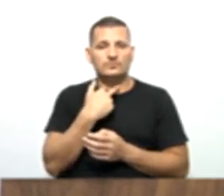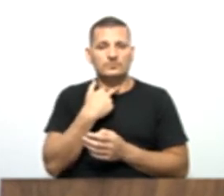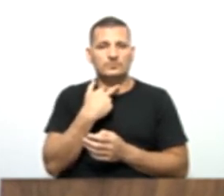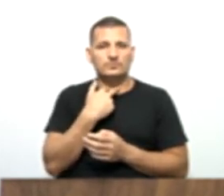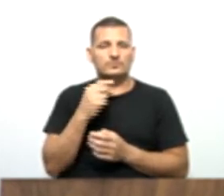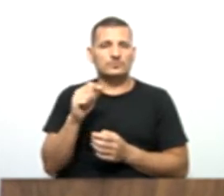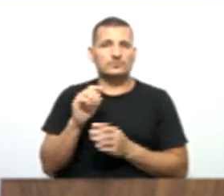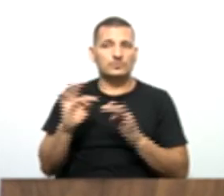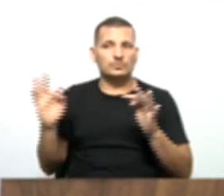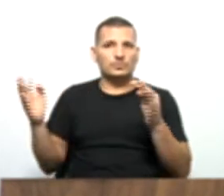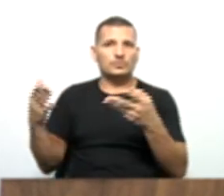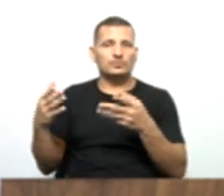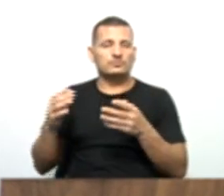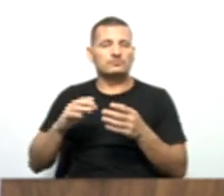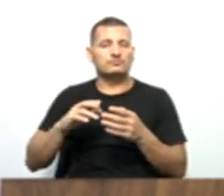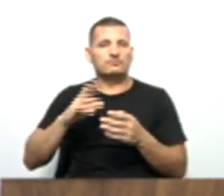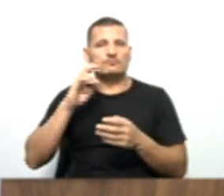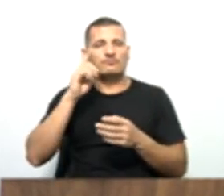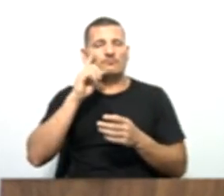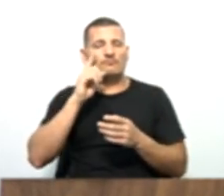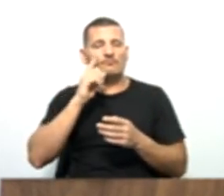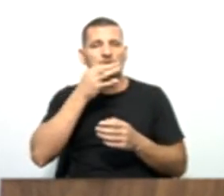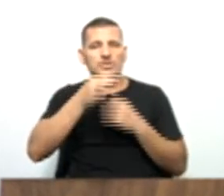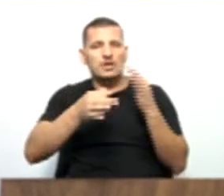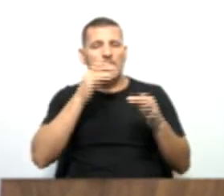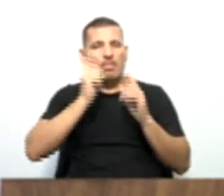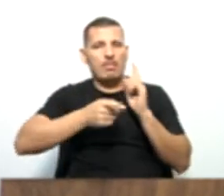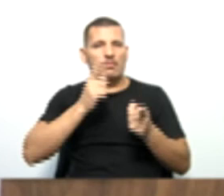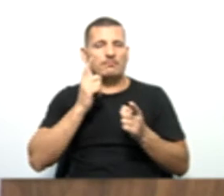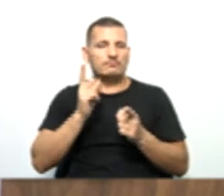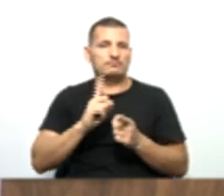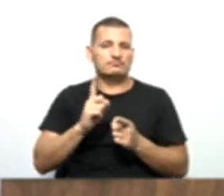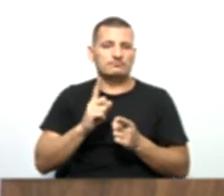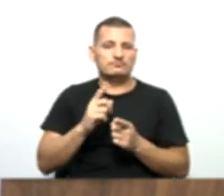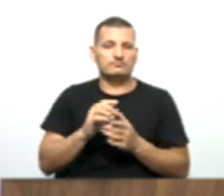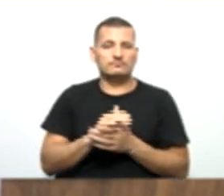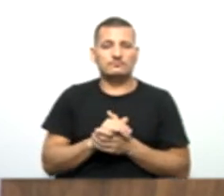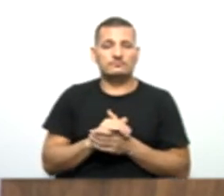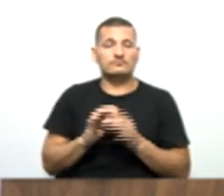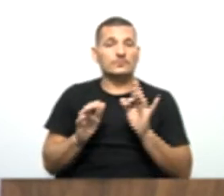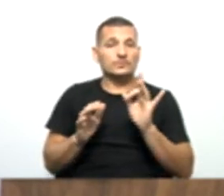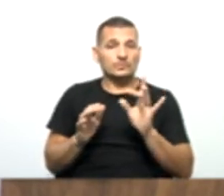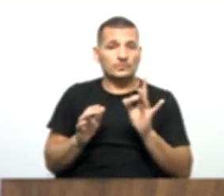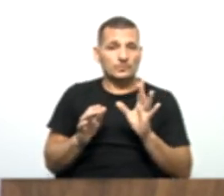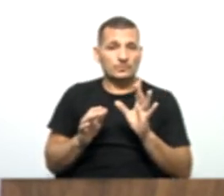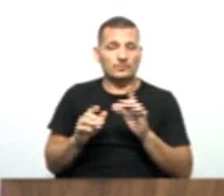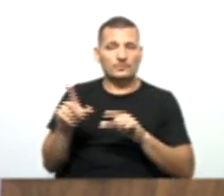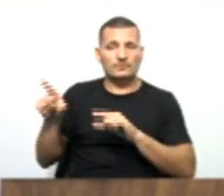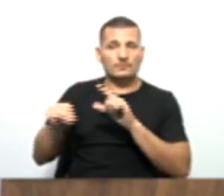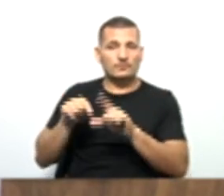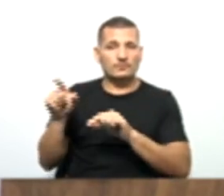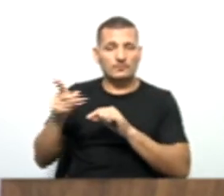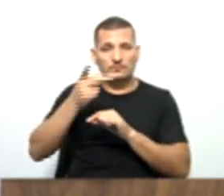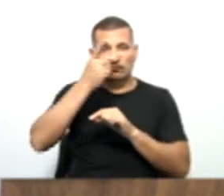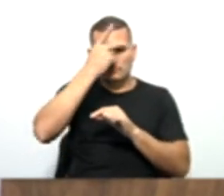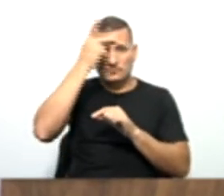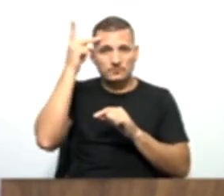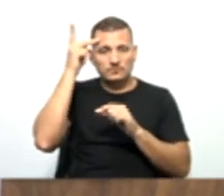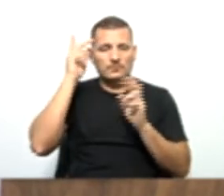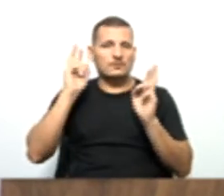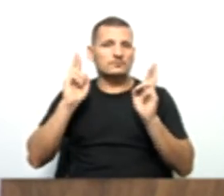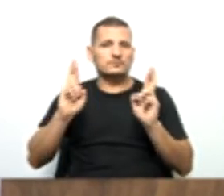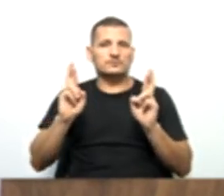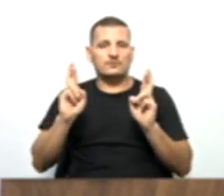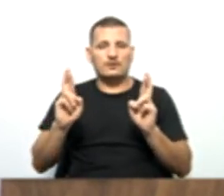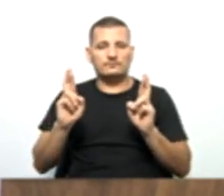todos intervenham, né, nessa questão da aquisição. Tá? E sim encaminhar pessoas ou pessoa responsável para